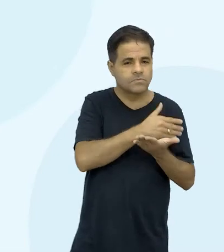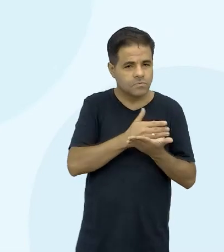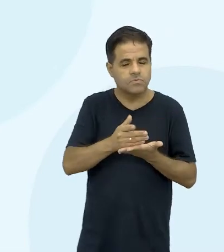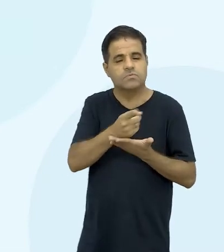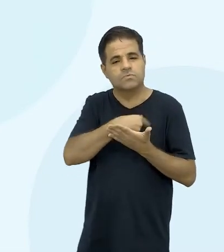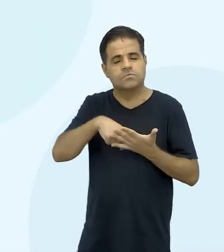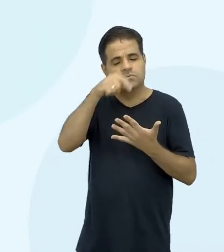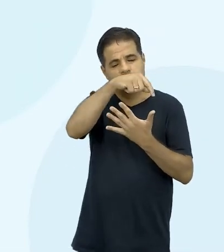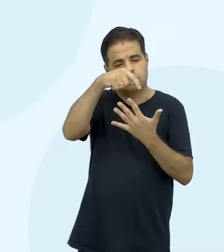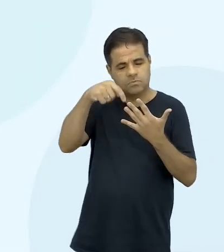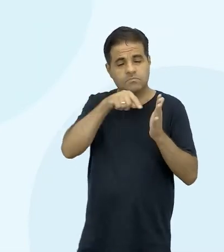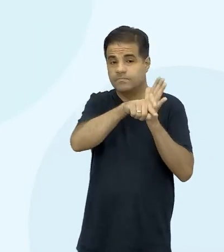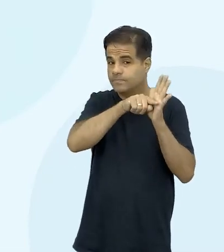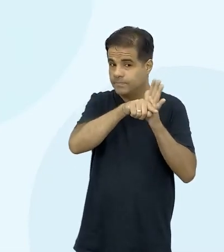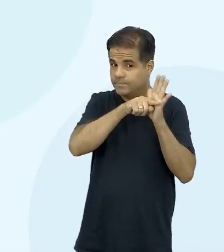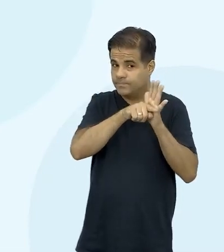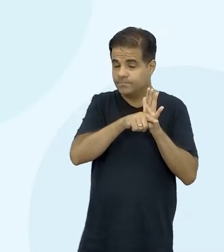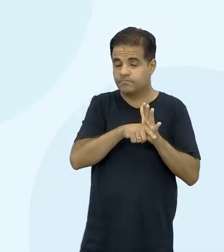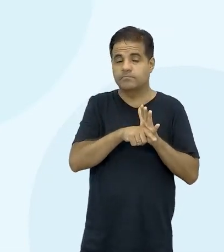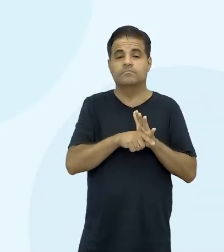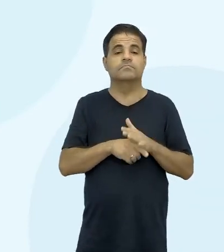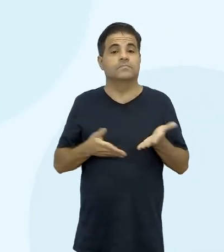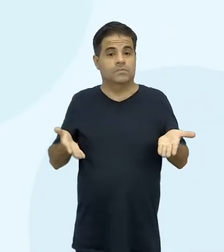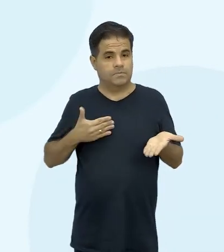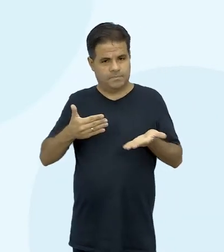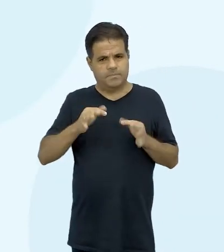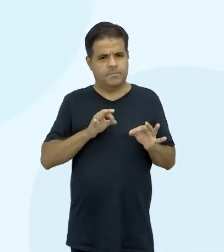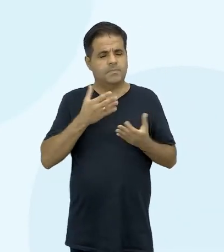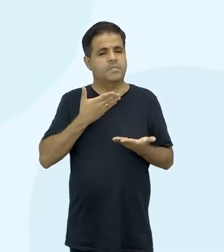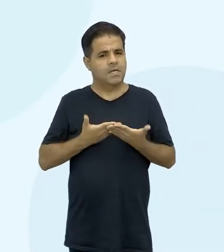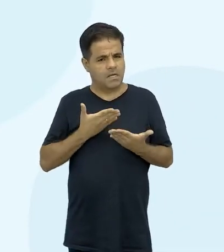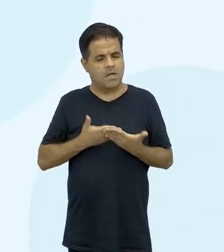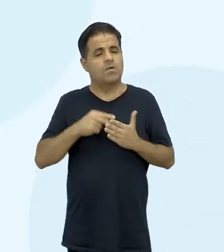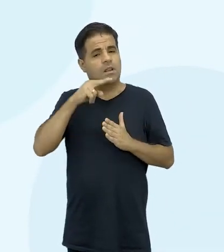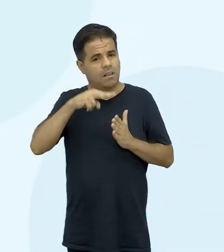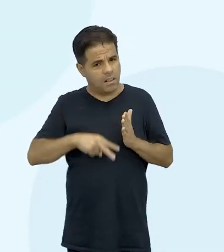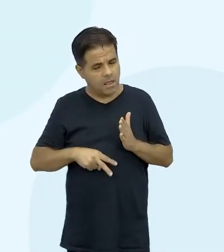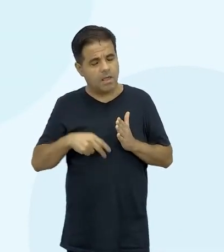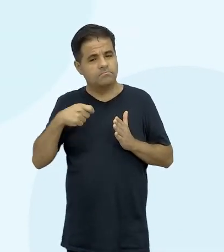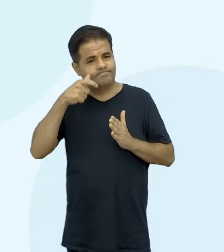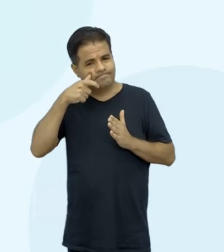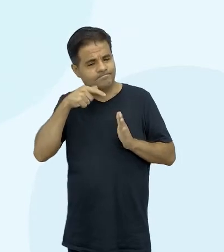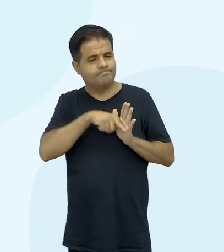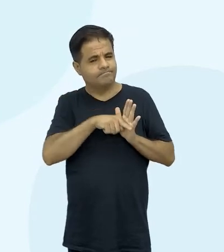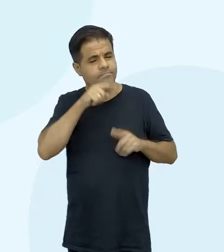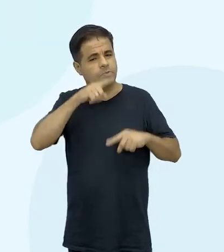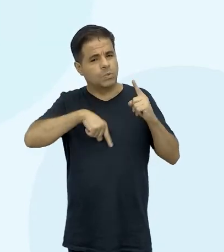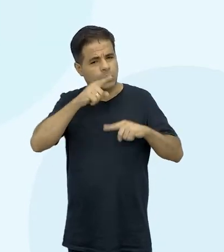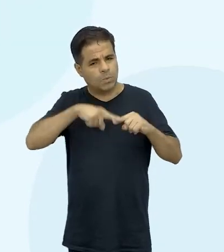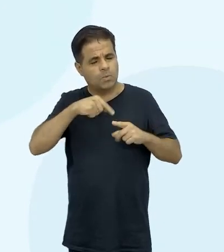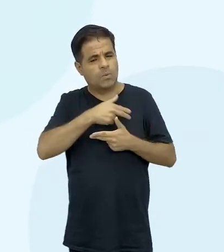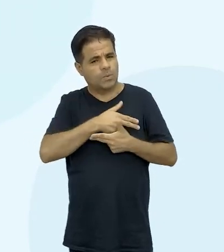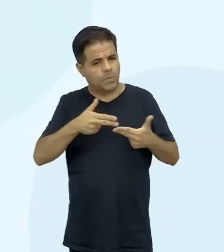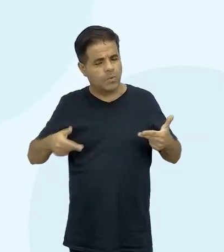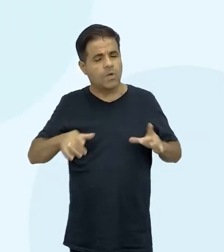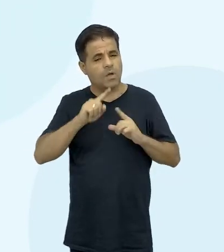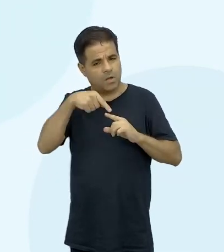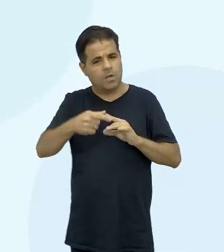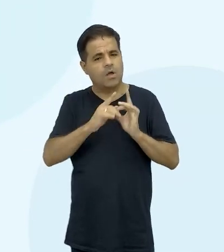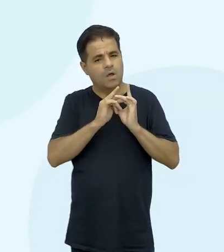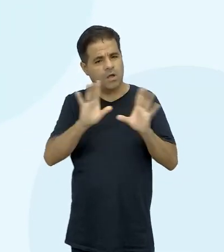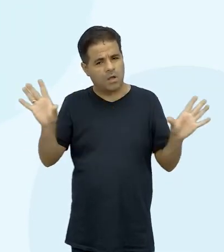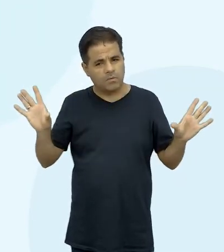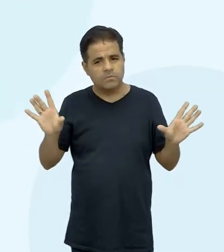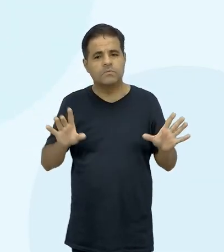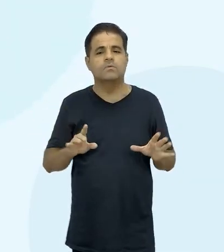nós pesquisamos, tá? Então, para eu fazer essa aula, eu tive que ler, eu tive que consultar um material didático que foi